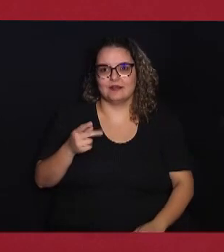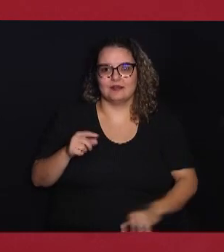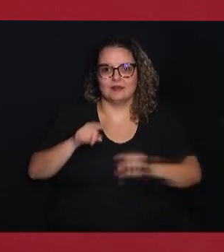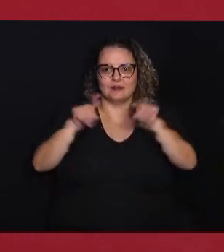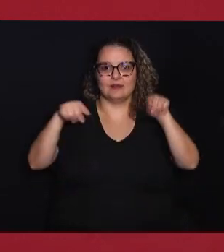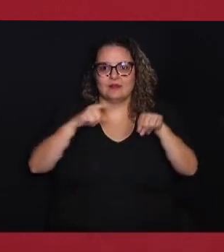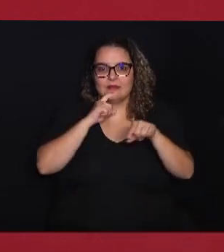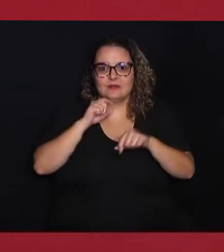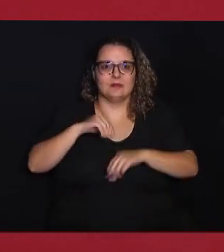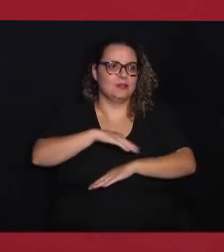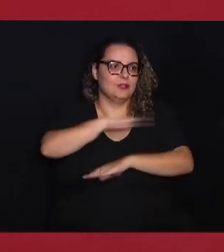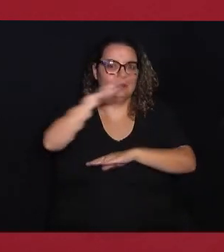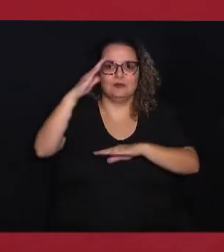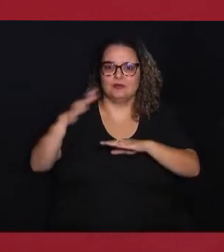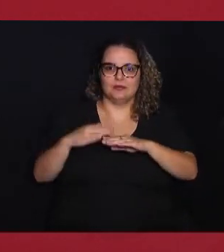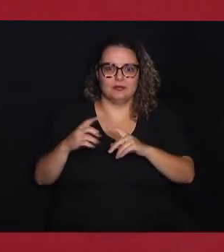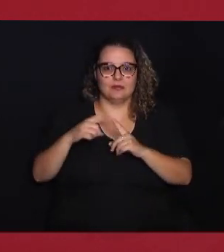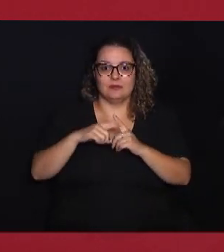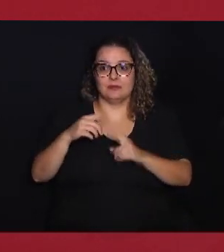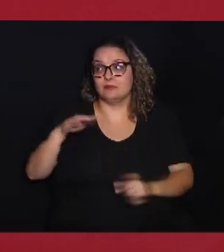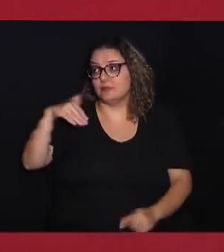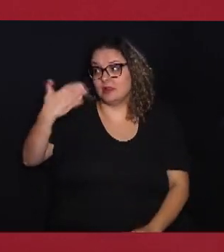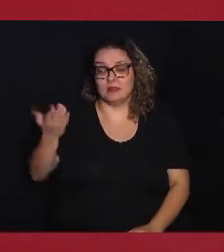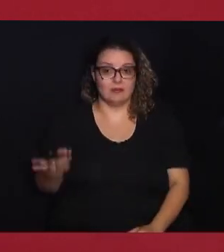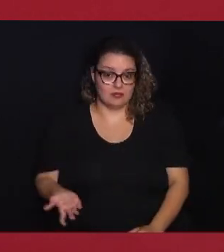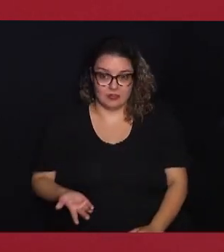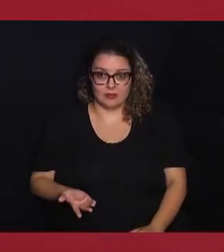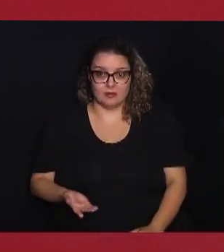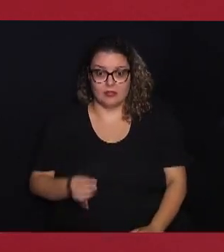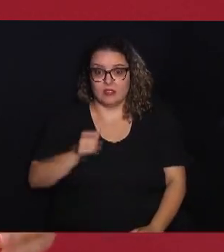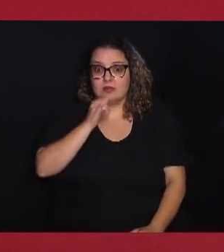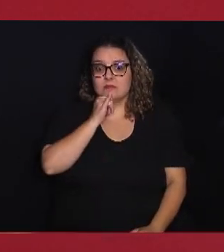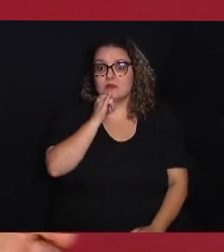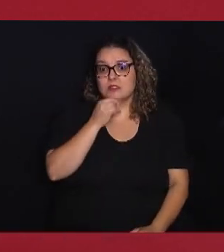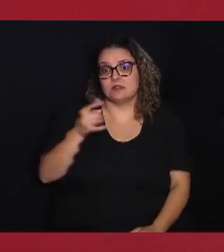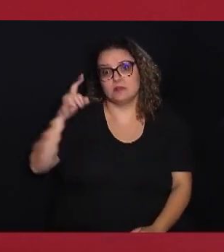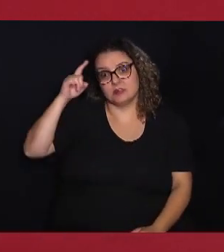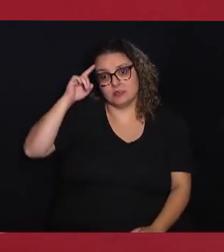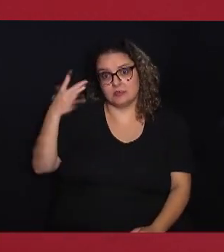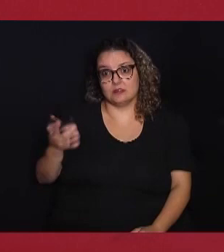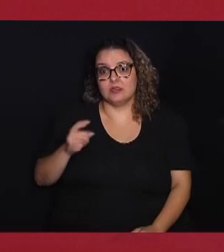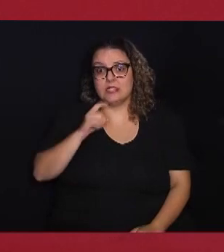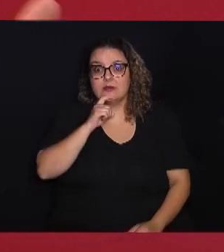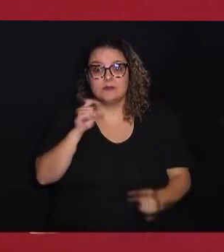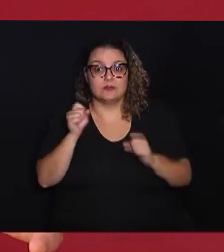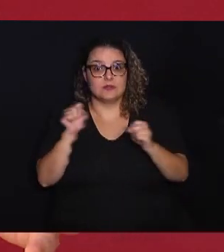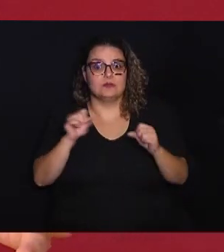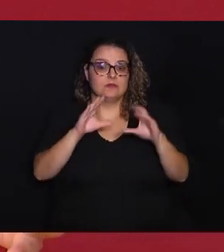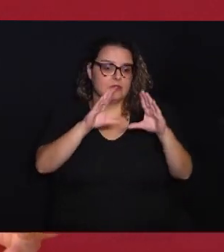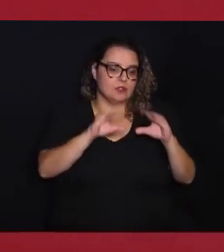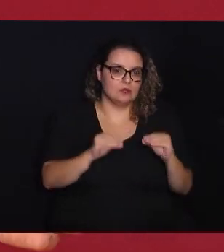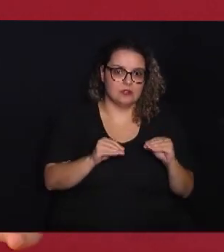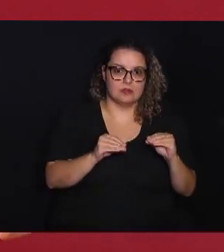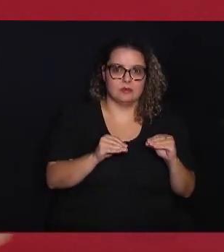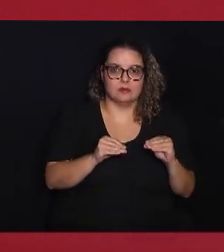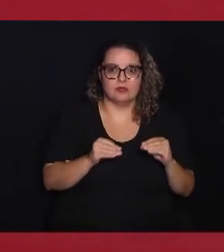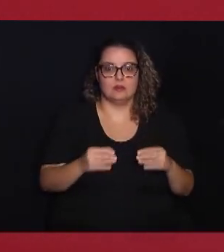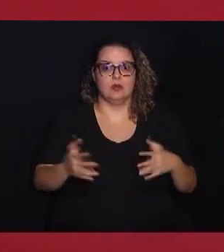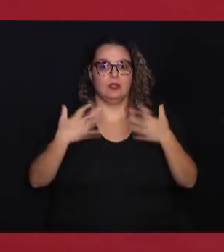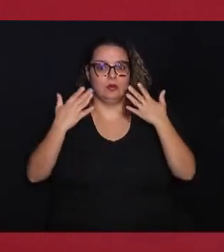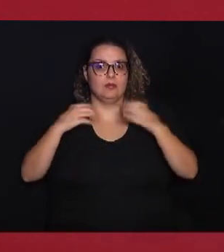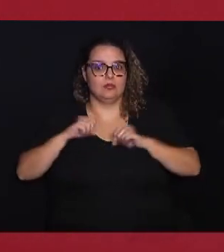fica lá e esquece da temperatura que está fora. Às vezes, por exemplo, nesses dias tem feito muito frio à noite